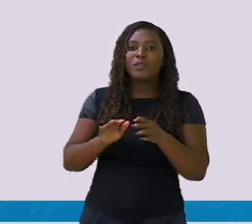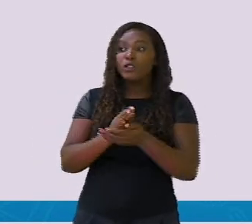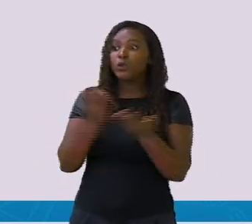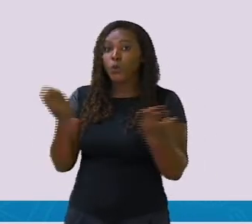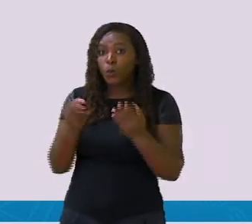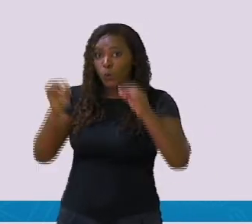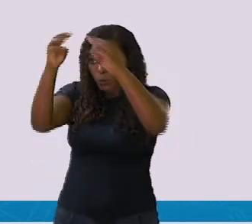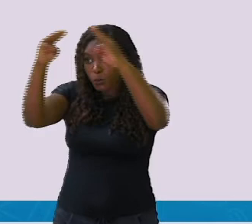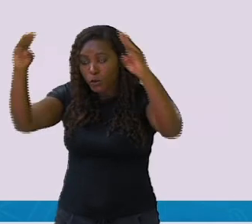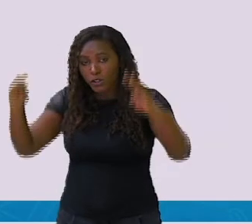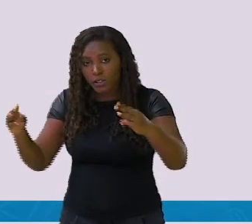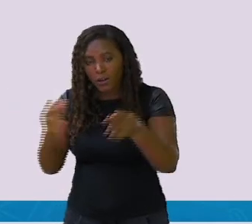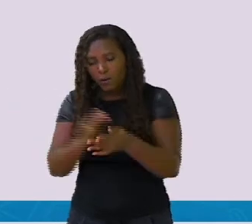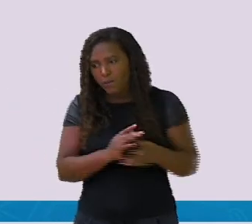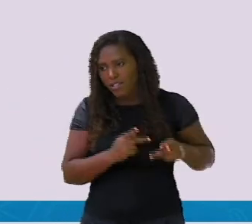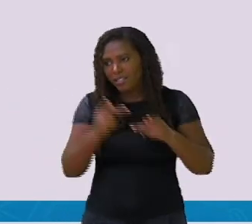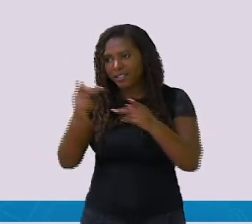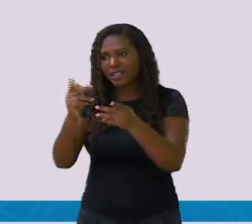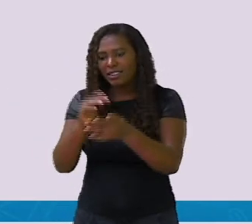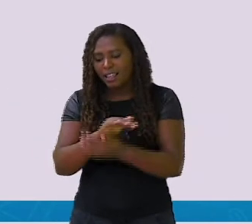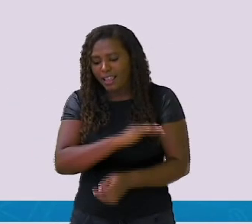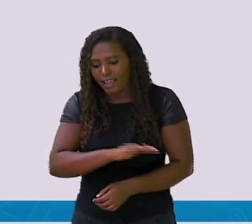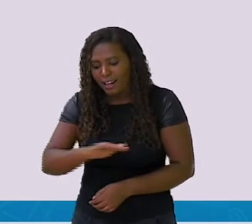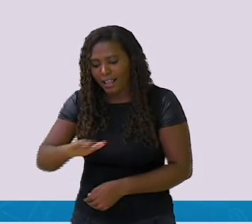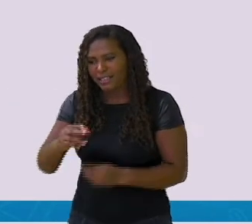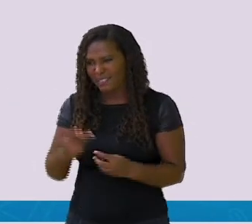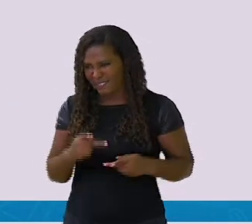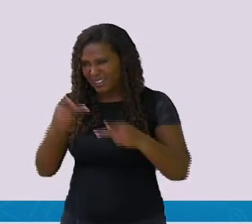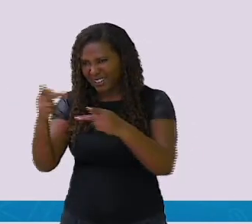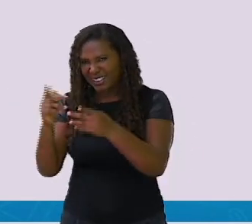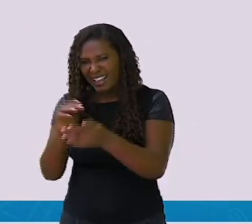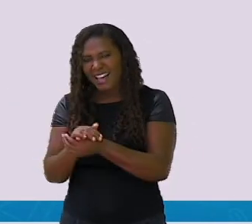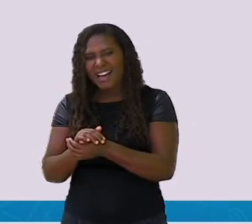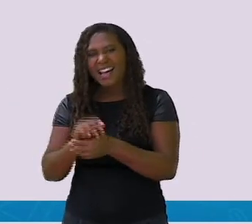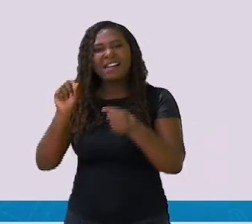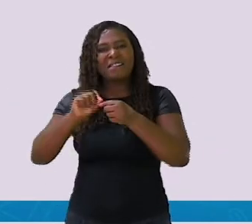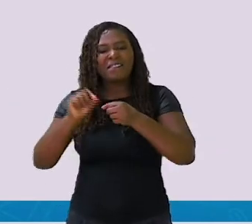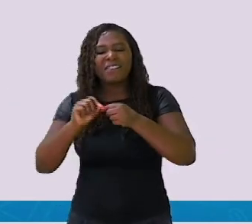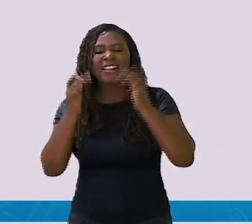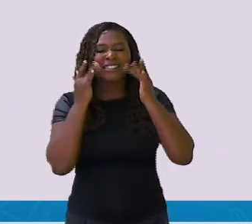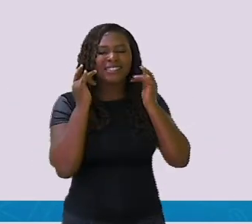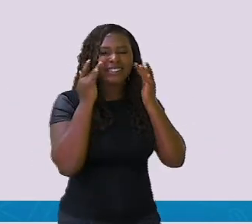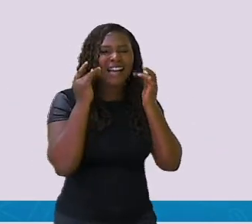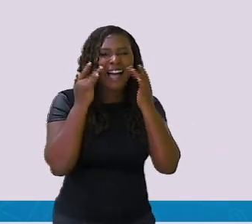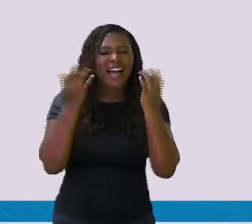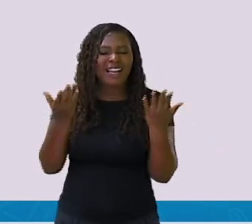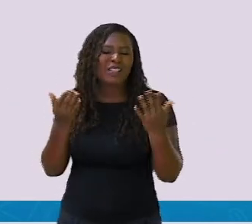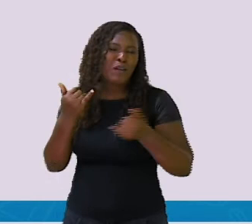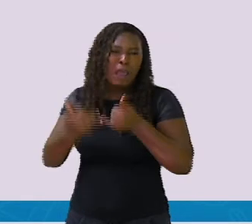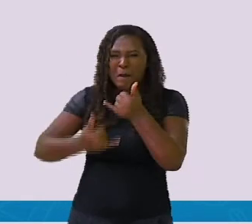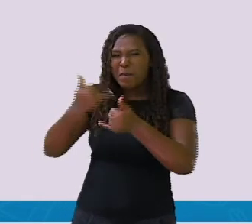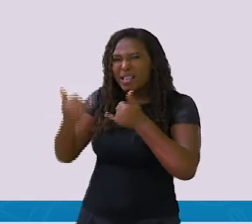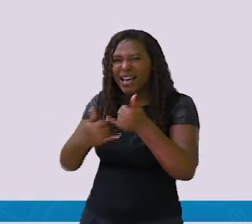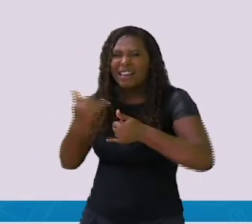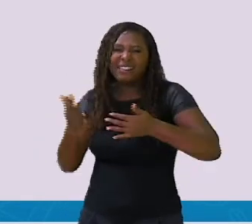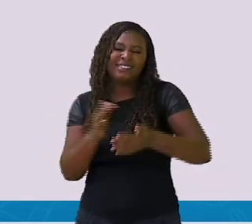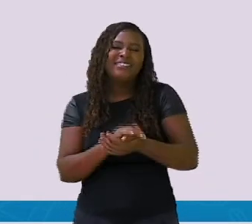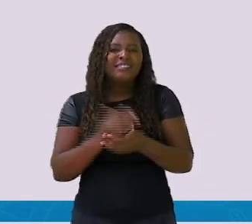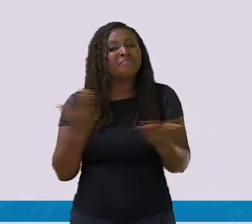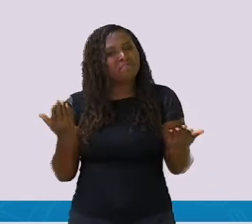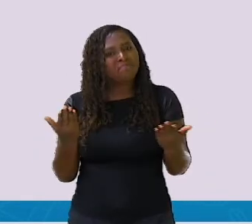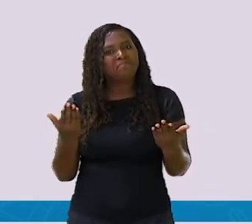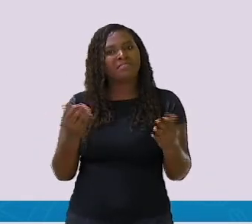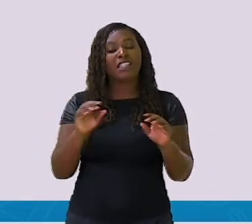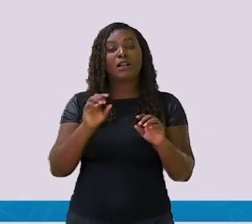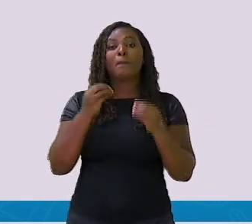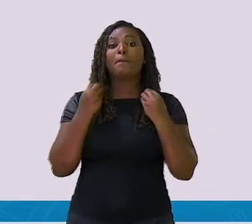museus de visita, para conhecimento. Então é muito bom. Os museus são um espaço ideal, eles são ideal. O que eles fazem,